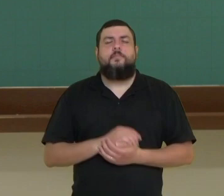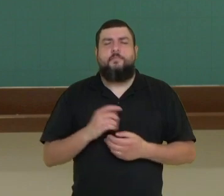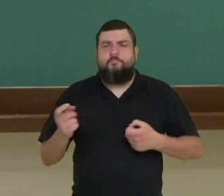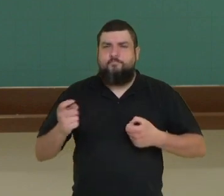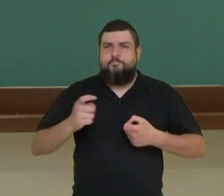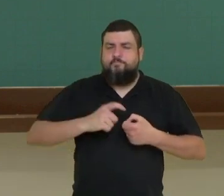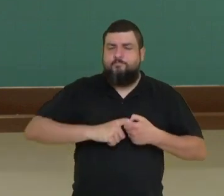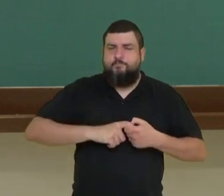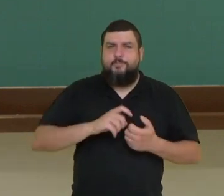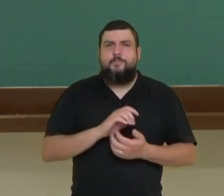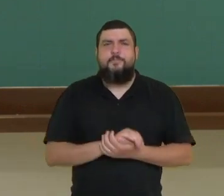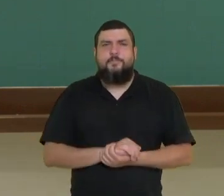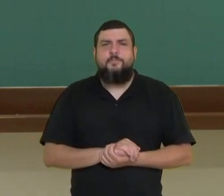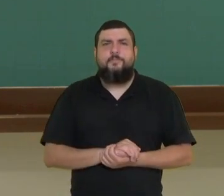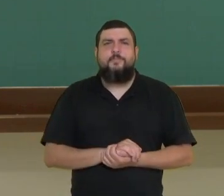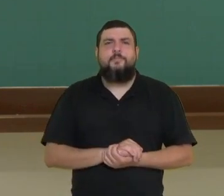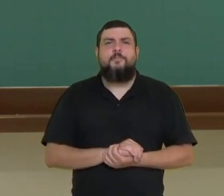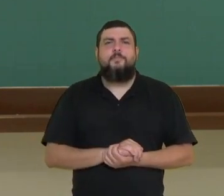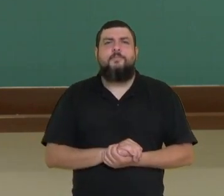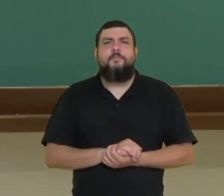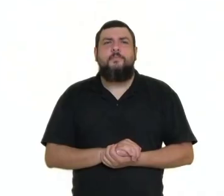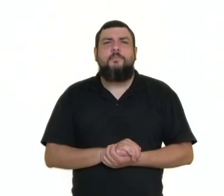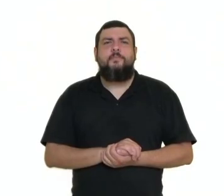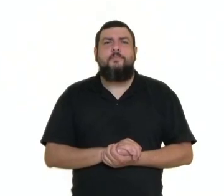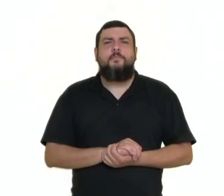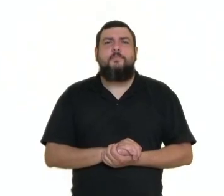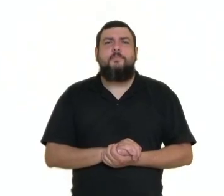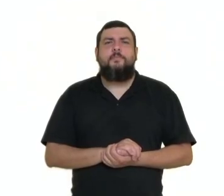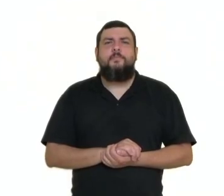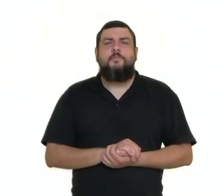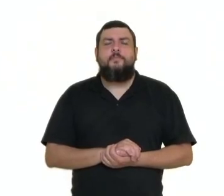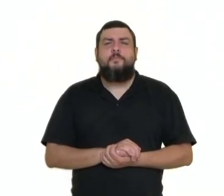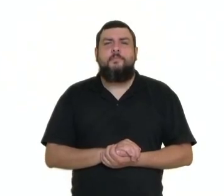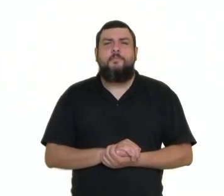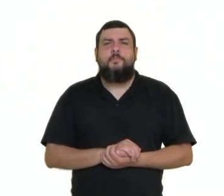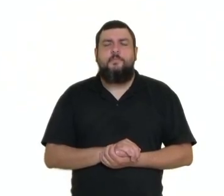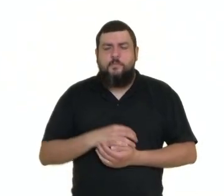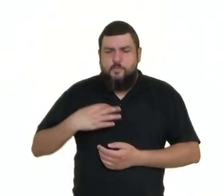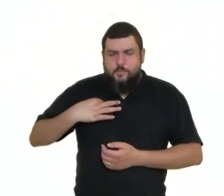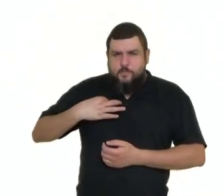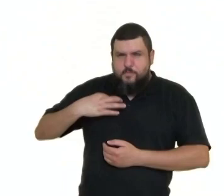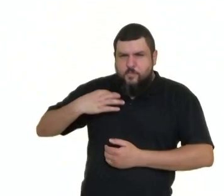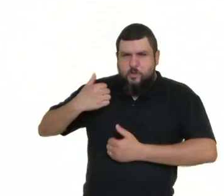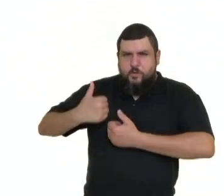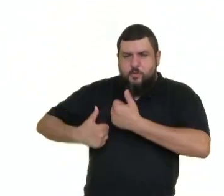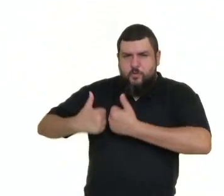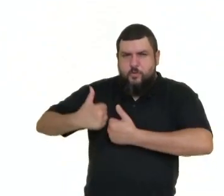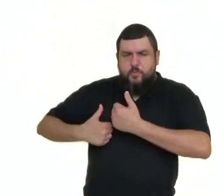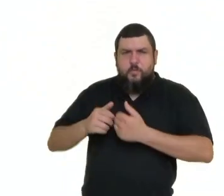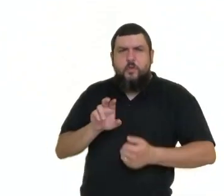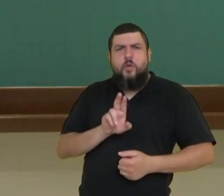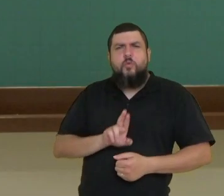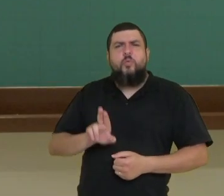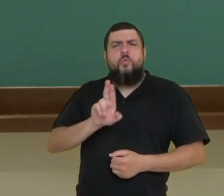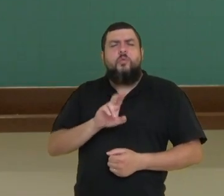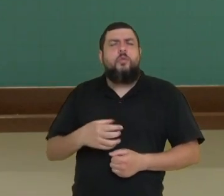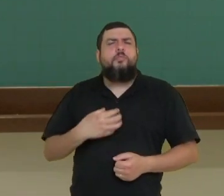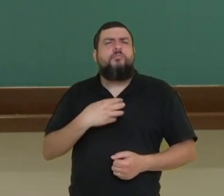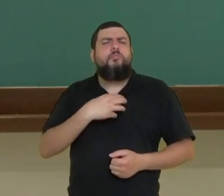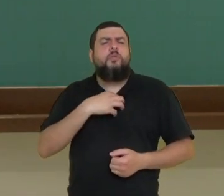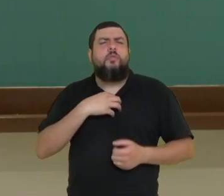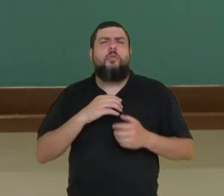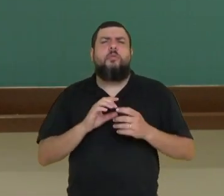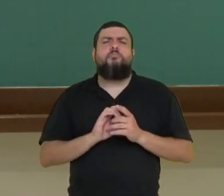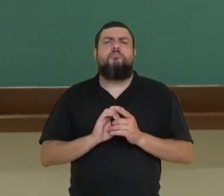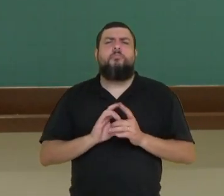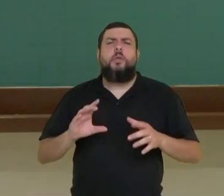Voltei, gabaritar contigo a atividade. Então, um jogador de futebol usaria uma linguagem coloquial. Coloquial é uma palavra que